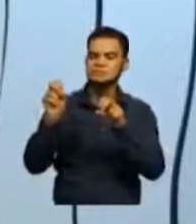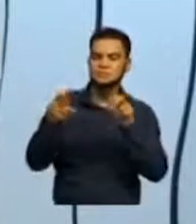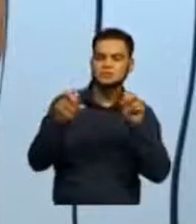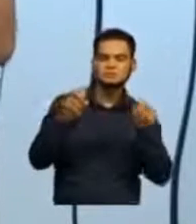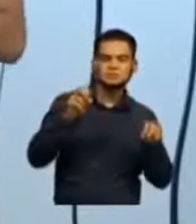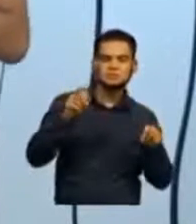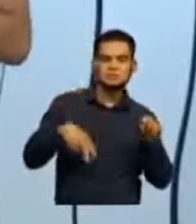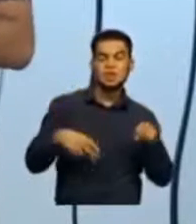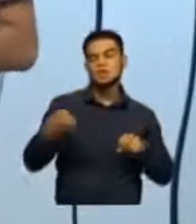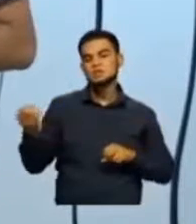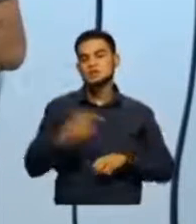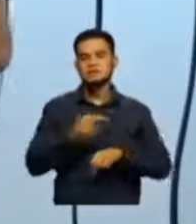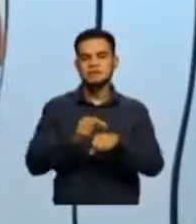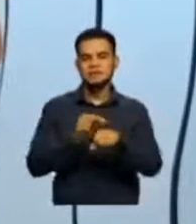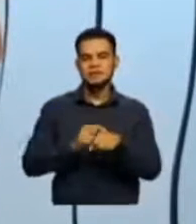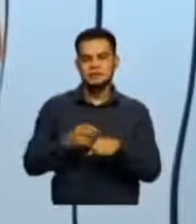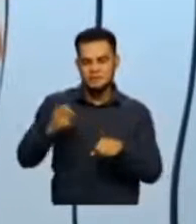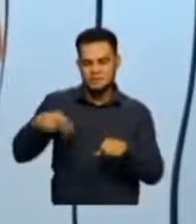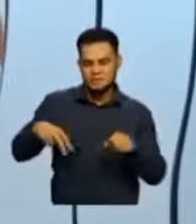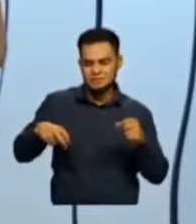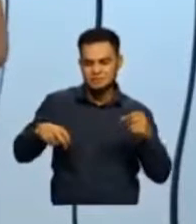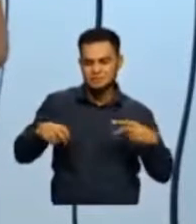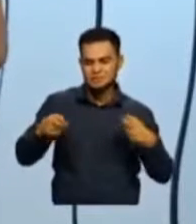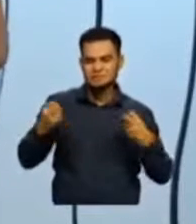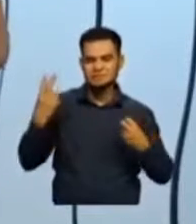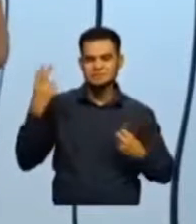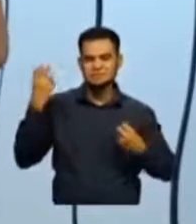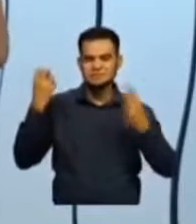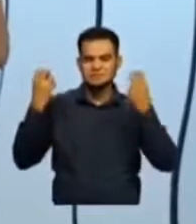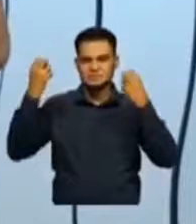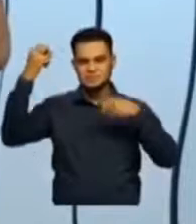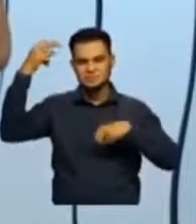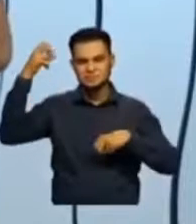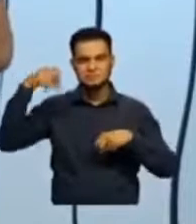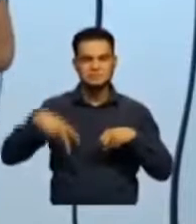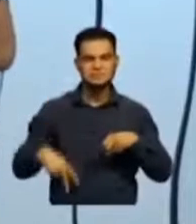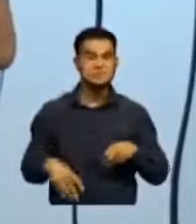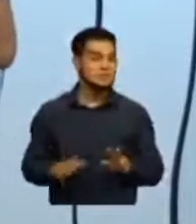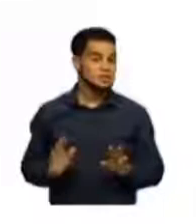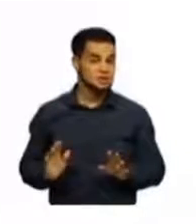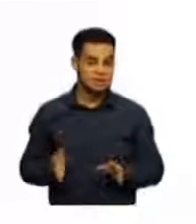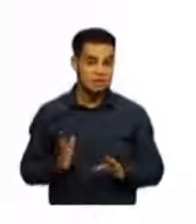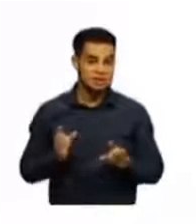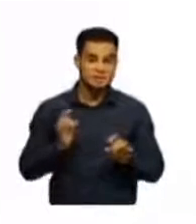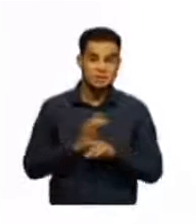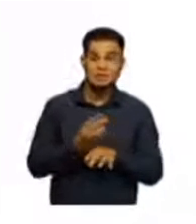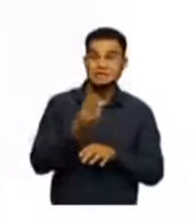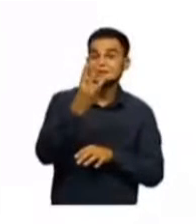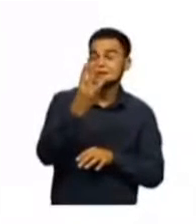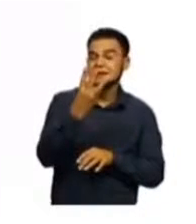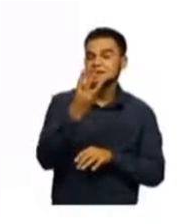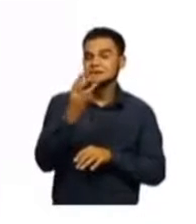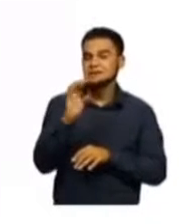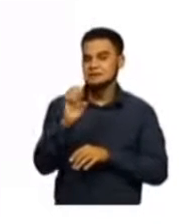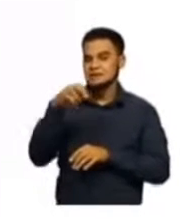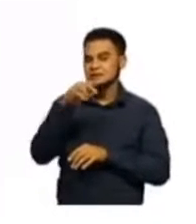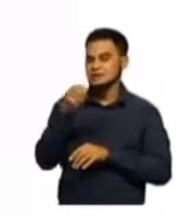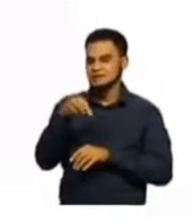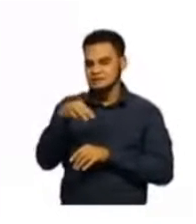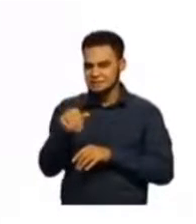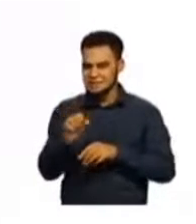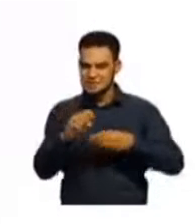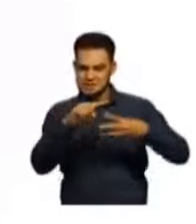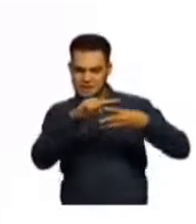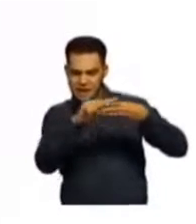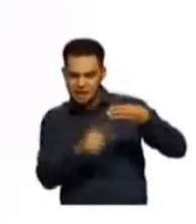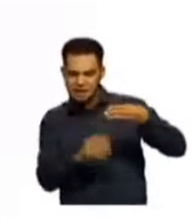que vai estar acontecendo. E ele já sai com essas 3 enzimas: transcriptase reversa, protease e integrase.